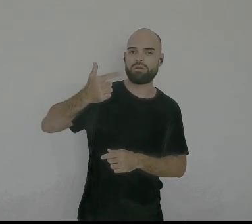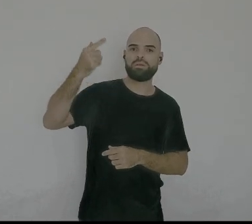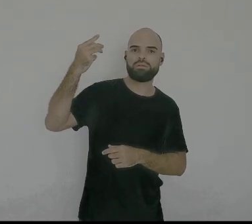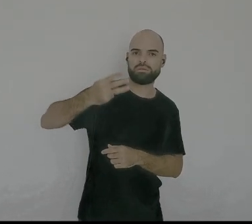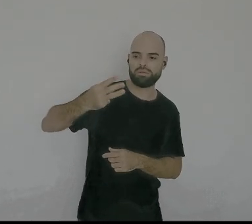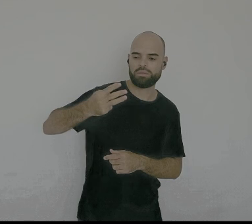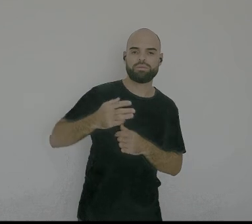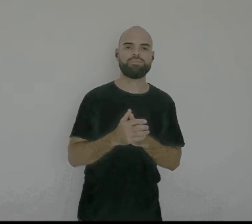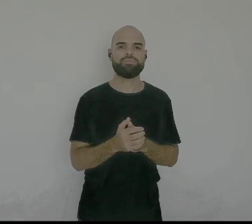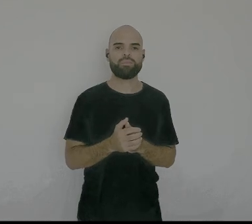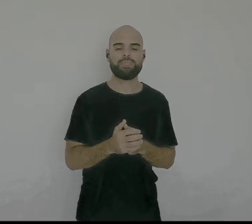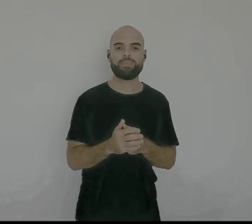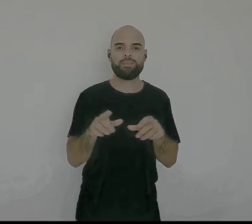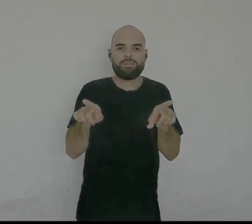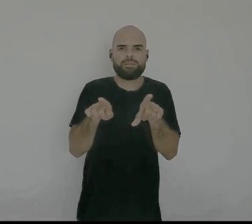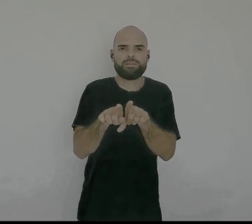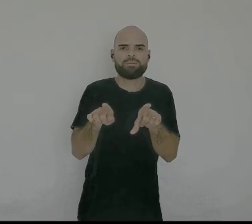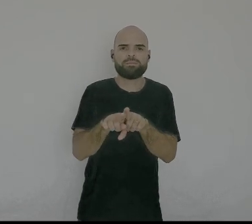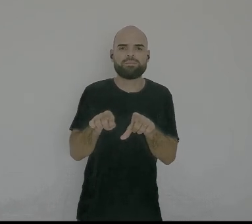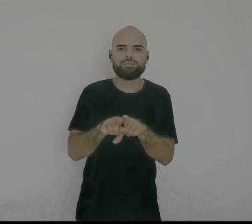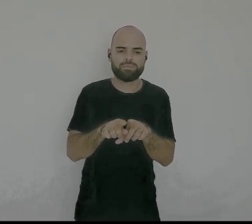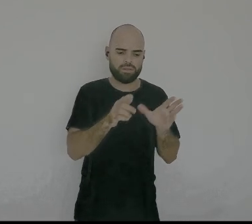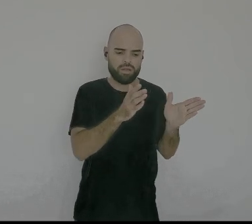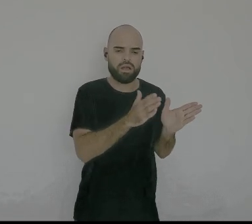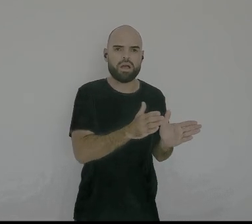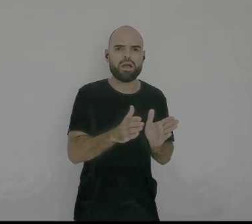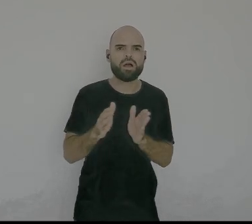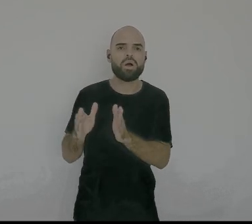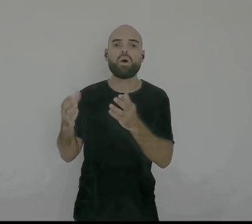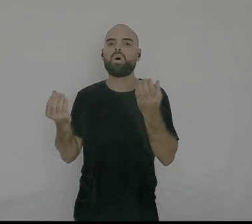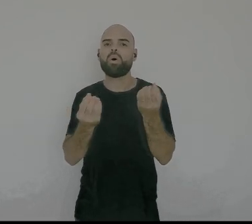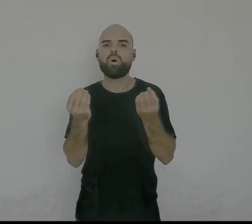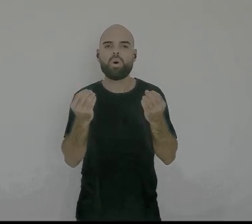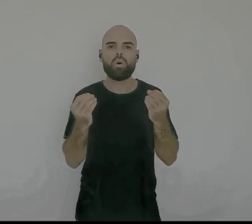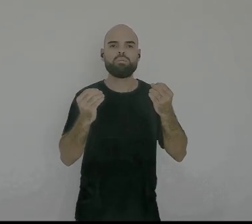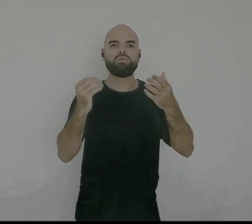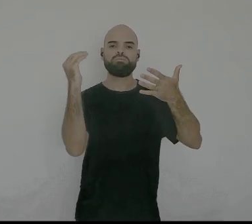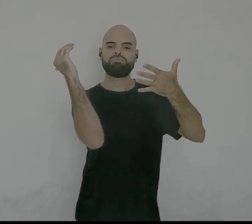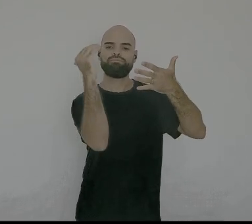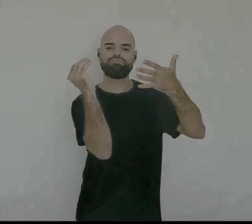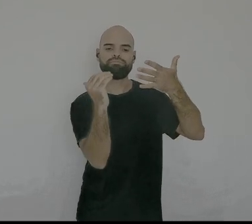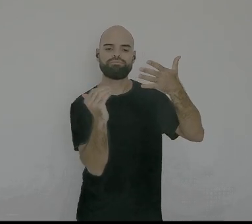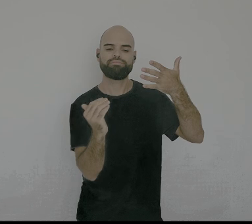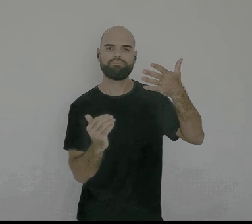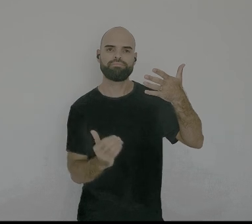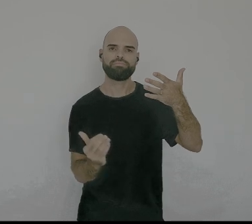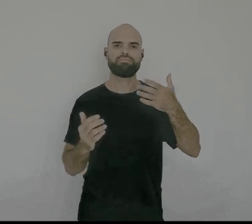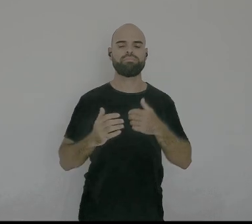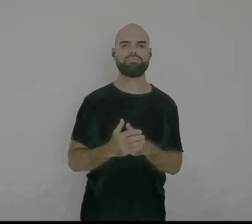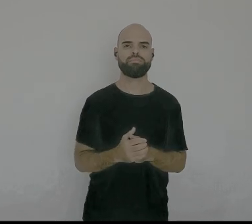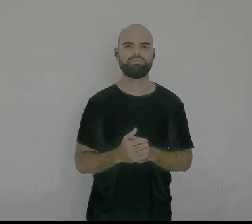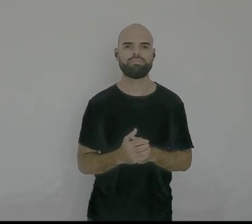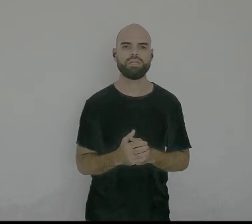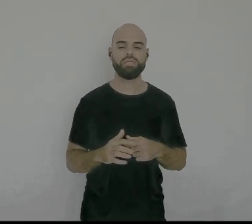de atenção primária, secundária e terciária. Ela é